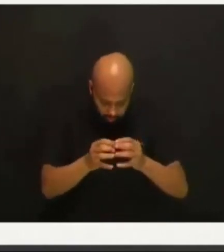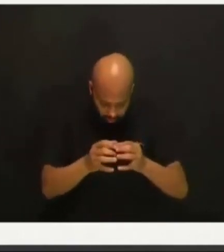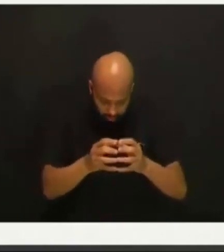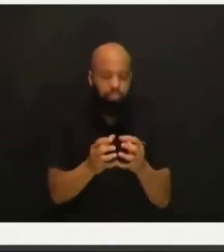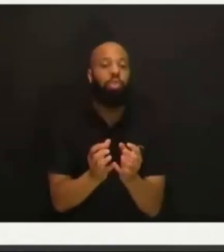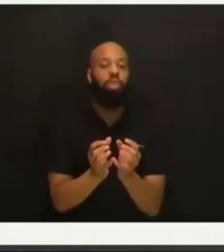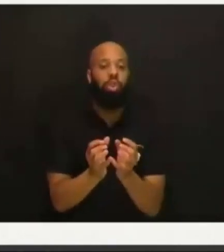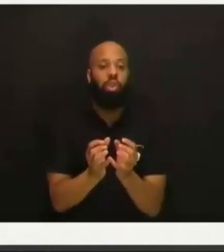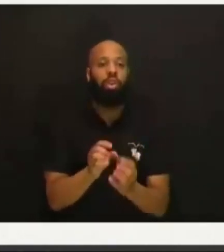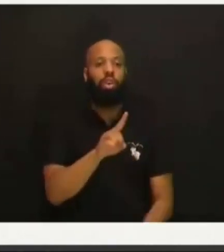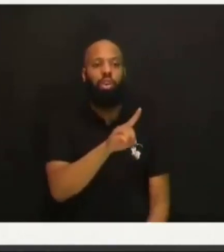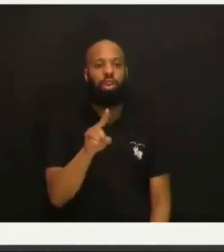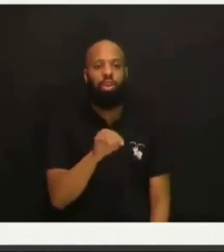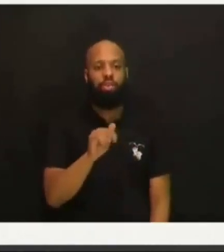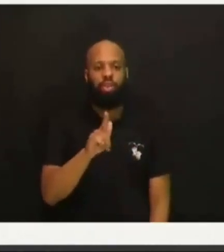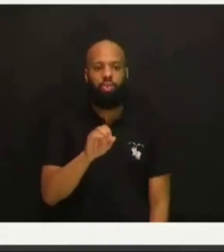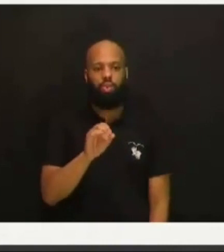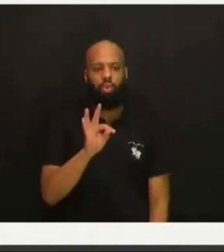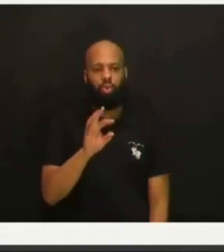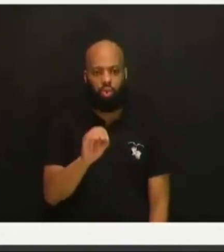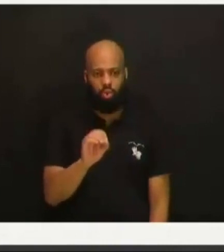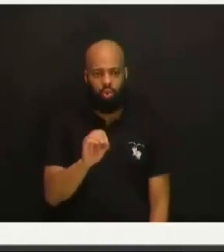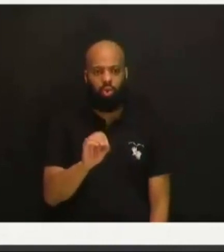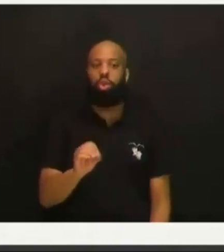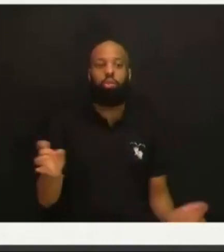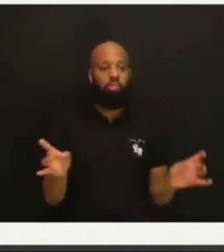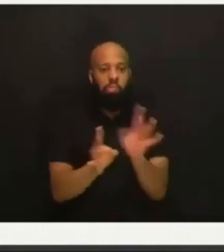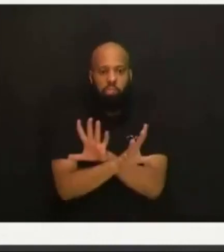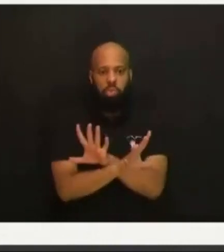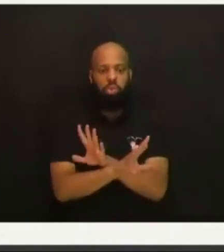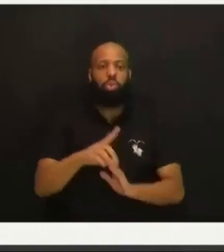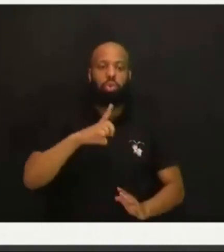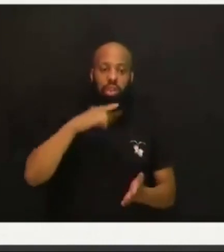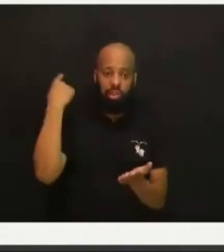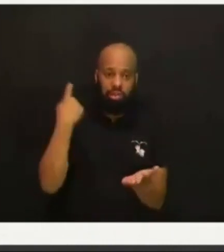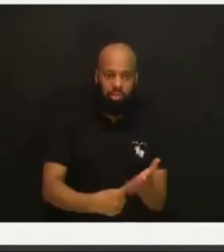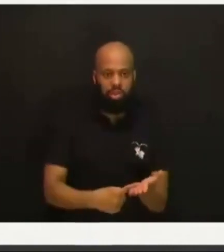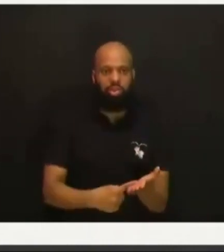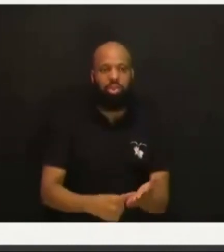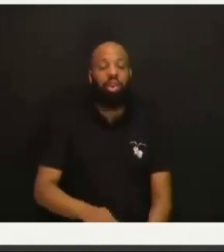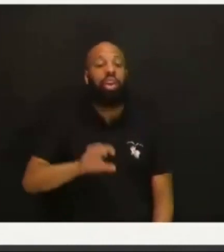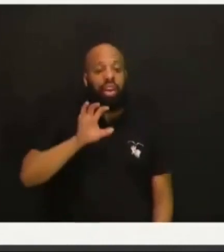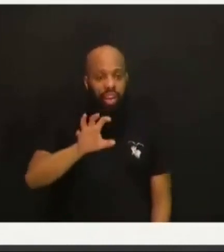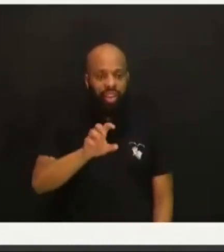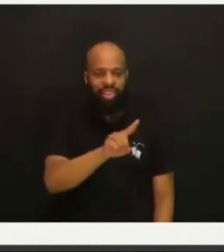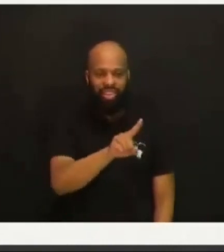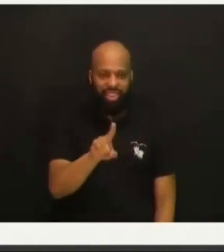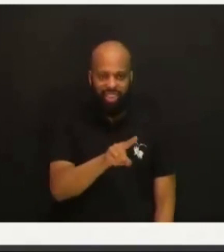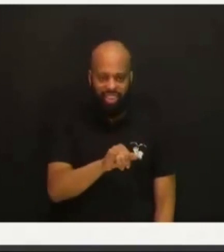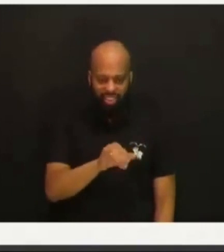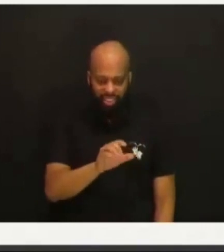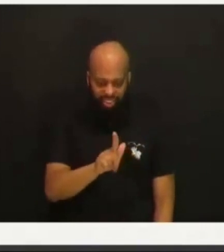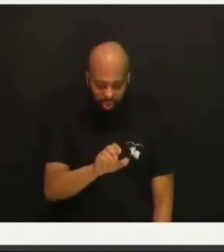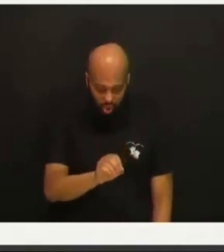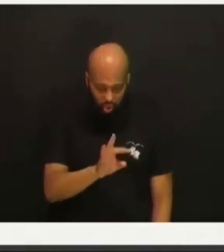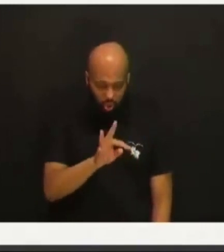sim, um zigoto. Pronto, nós temos um marco. Este zigoto